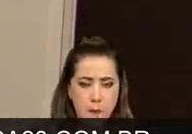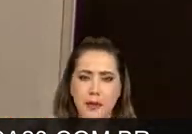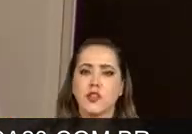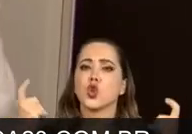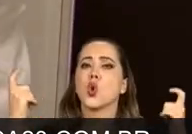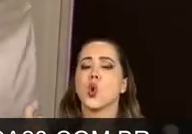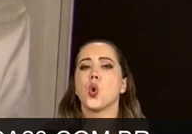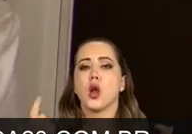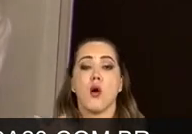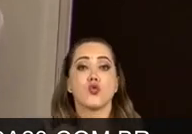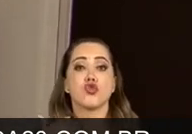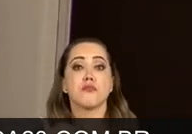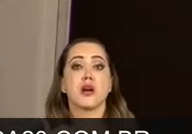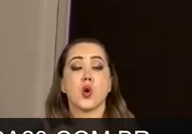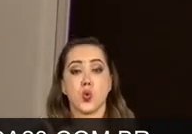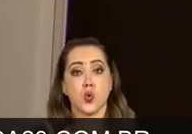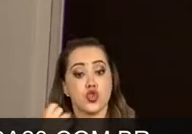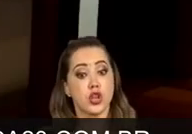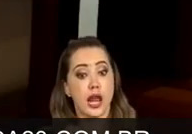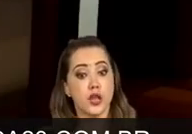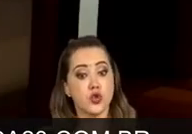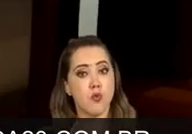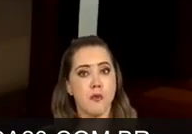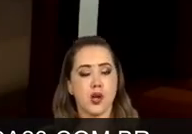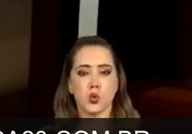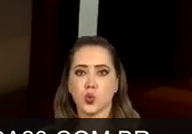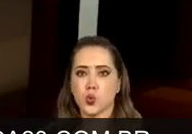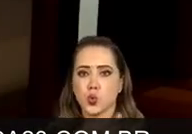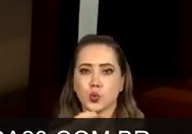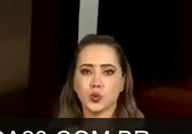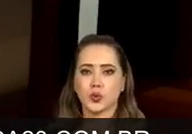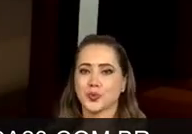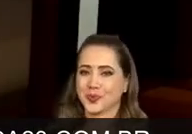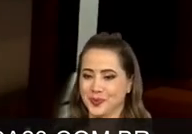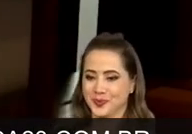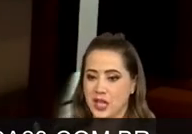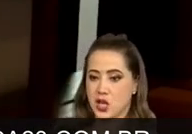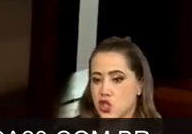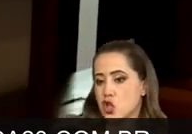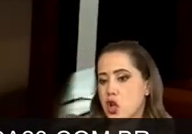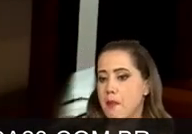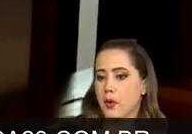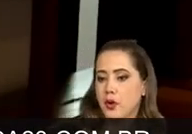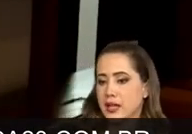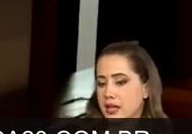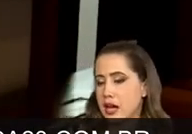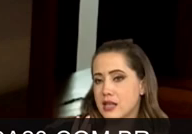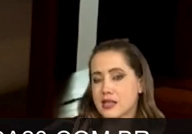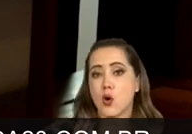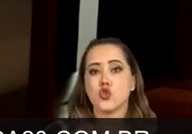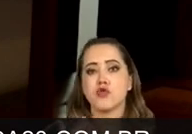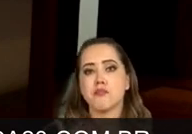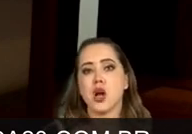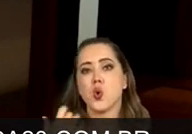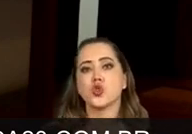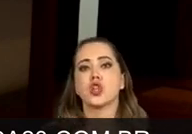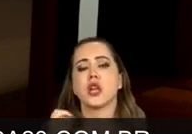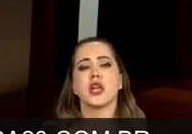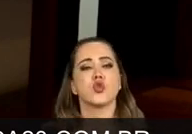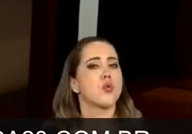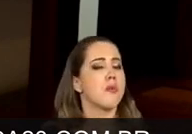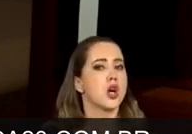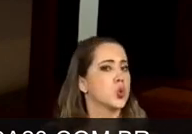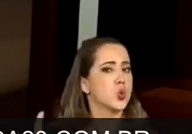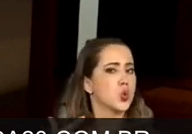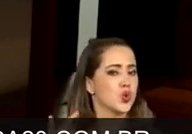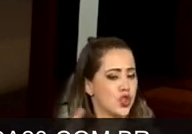rede de bancos de leite humano do mundo nós apoiamos a construção de bancos de leite humano que não existiam na América Latina